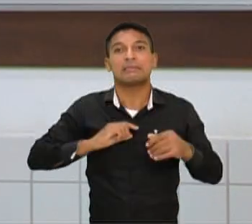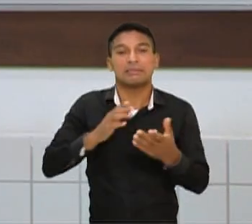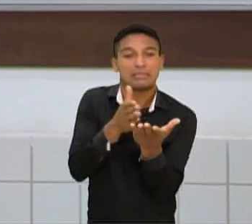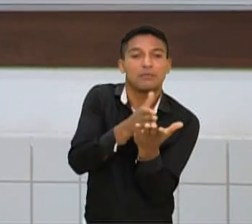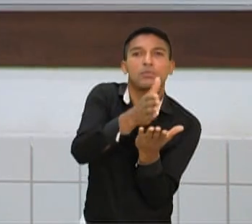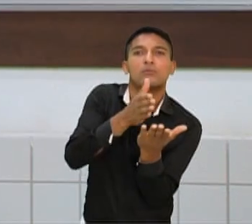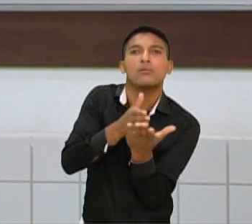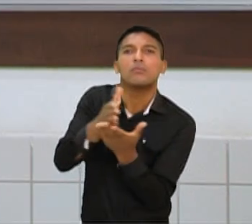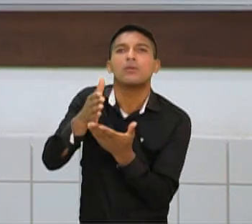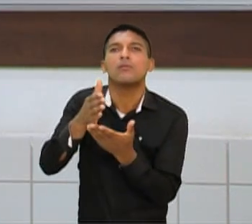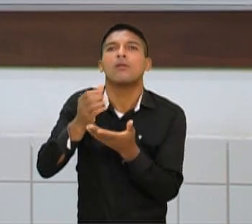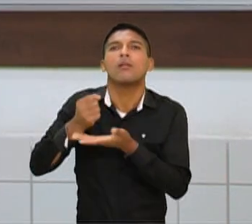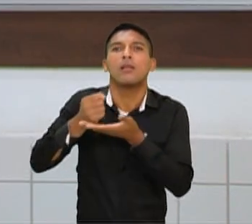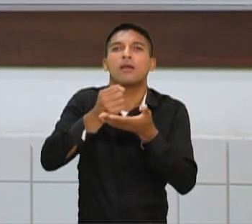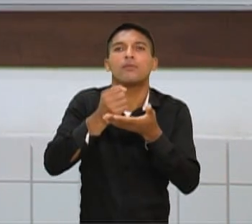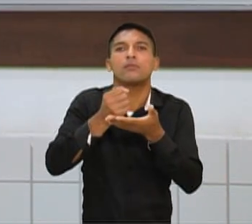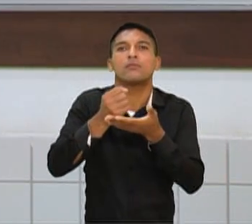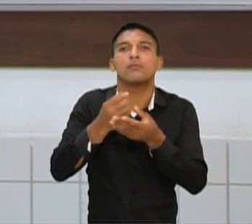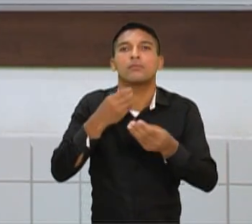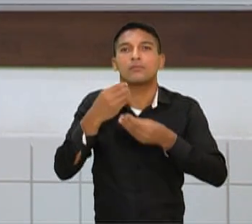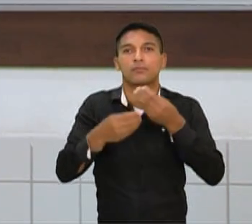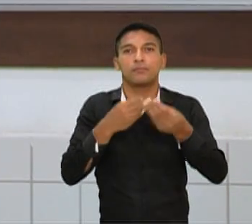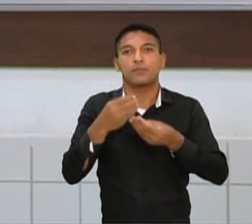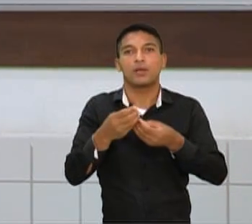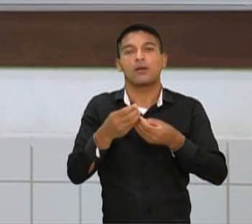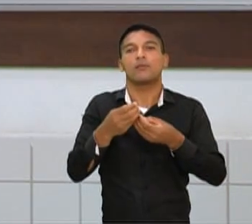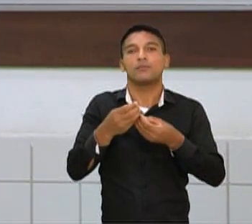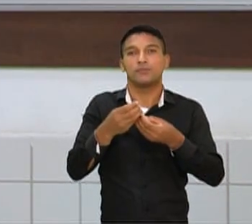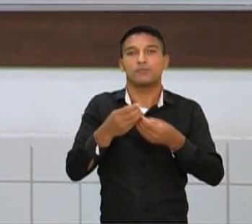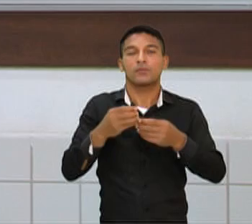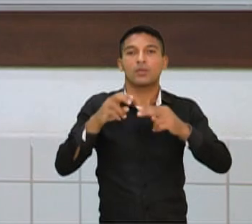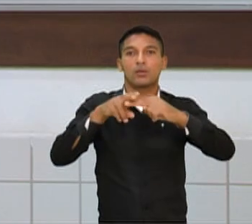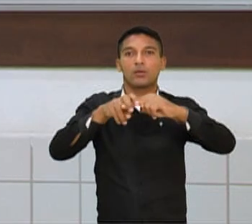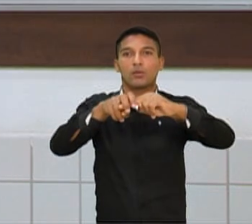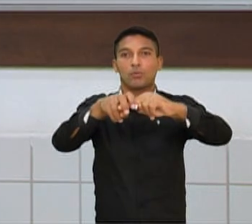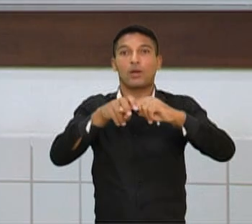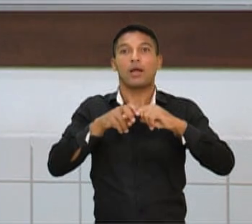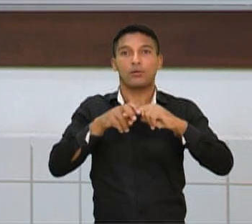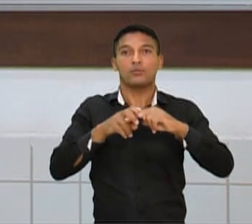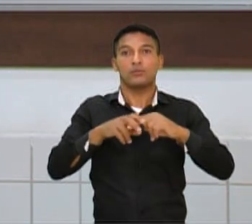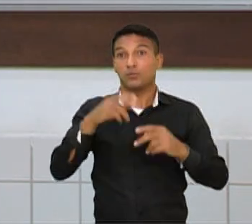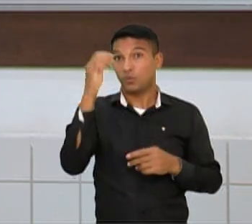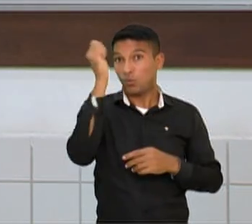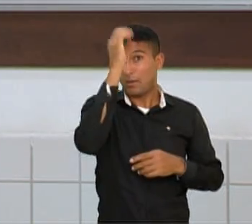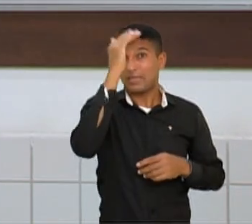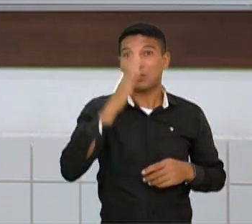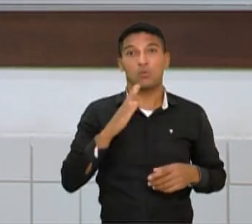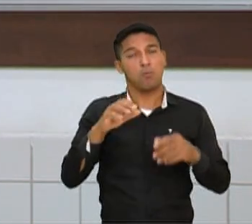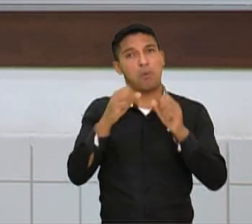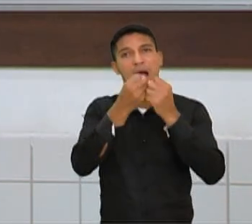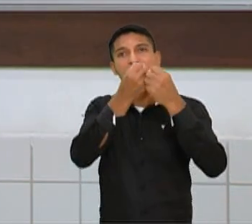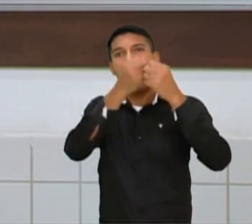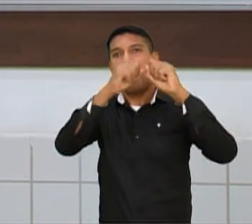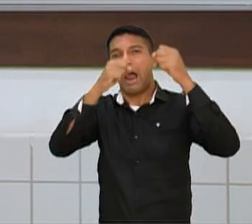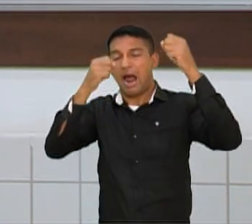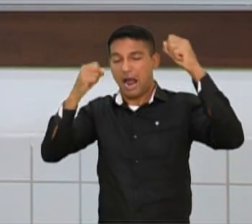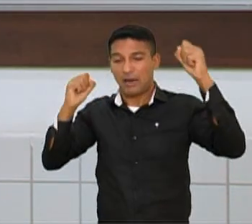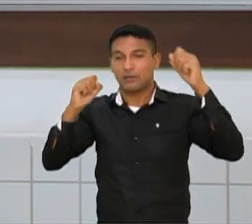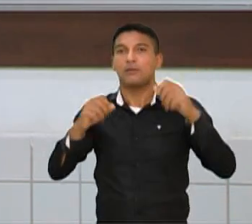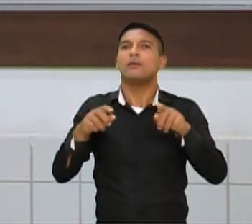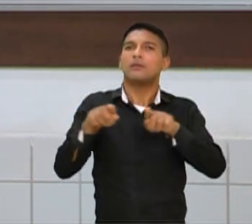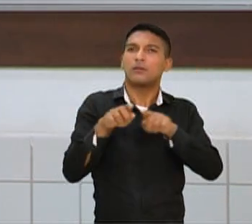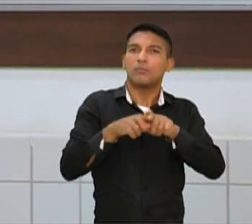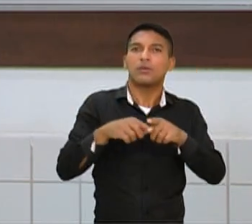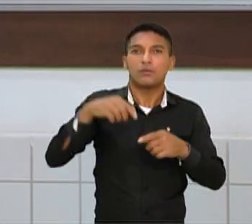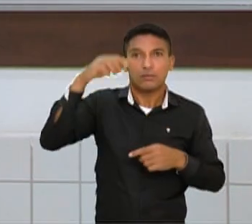áreas e que foi cada vez mais se concretizando pela noção real do tamanho do Brasil. Aqui também não foi diferente. Então a